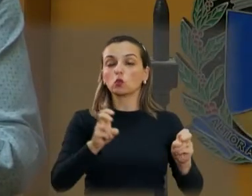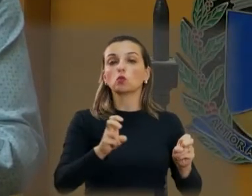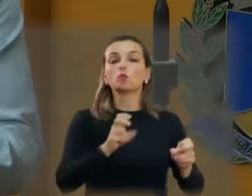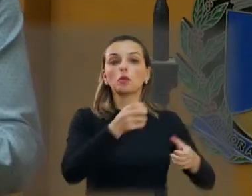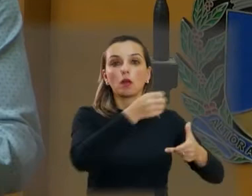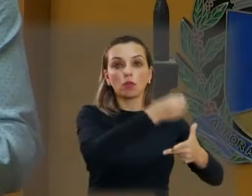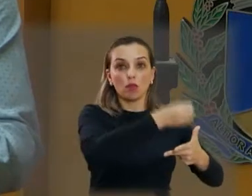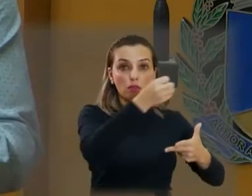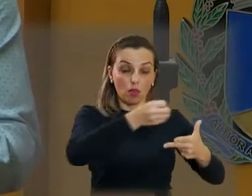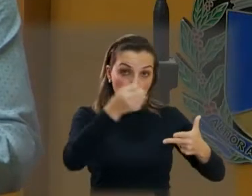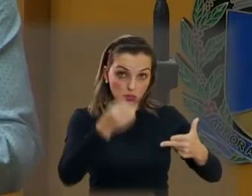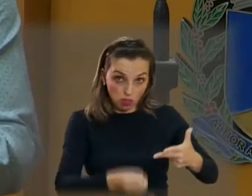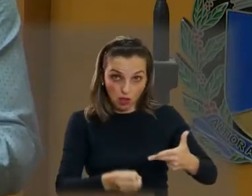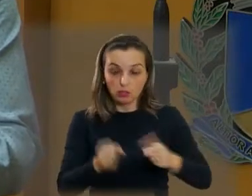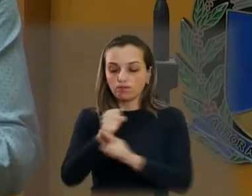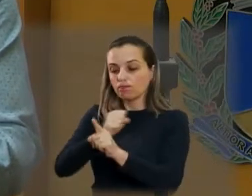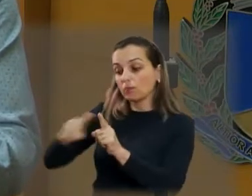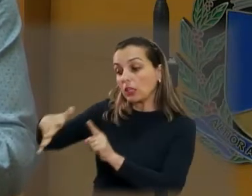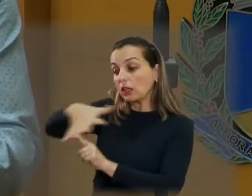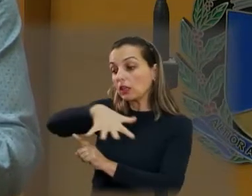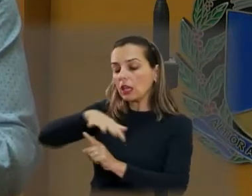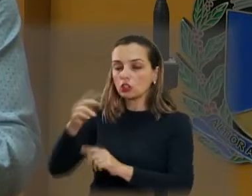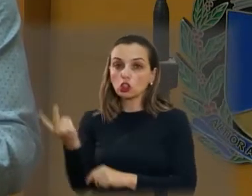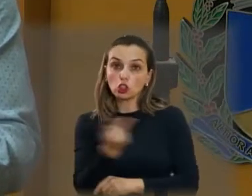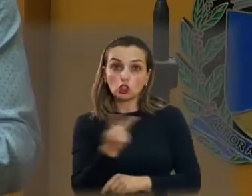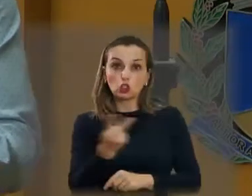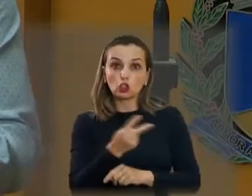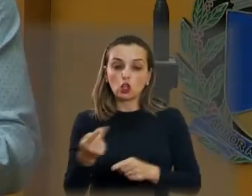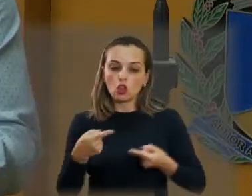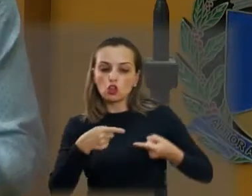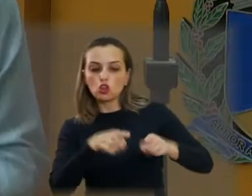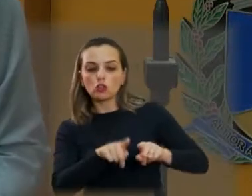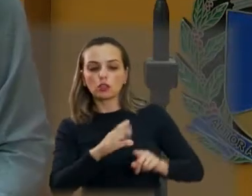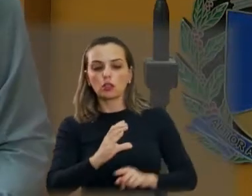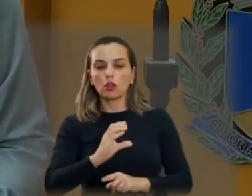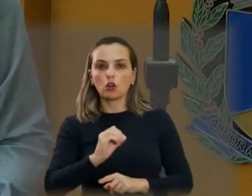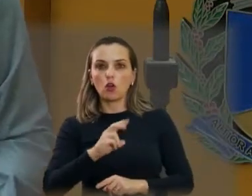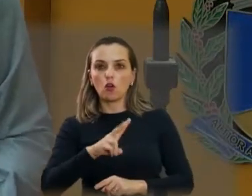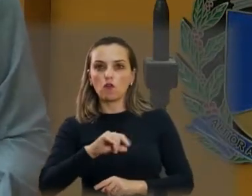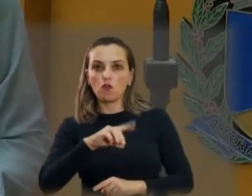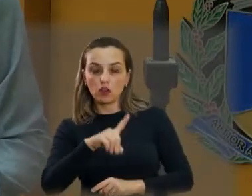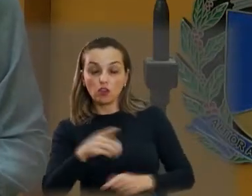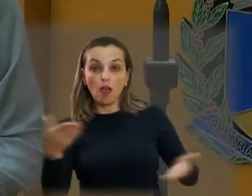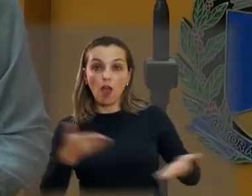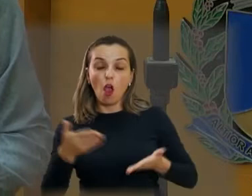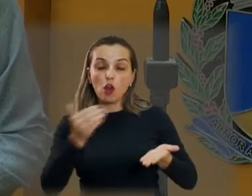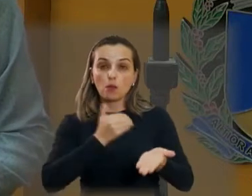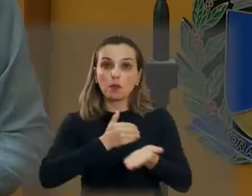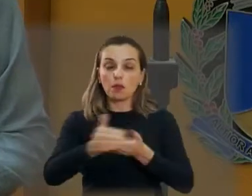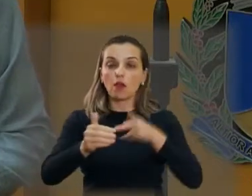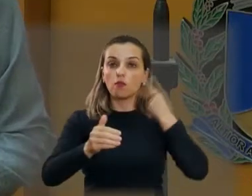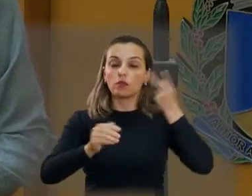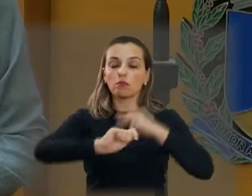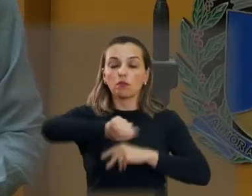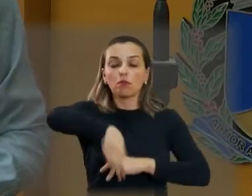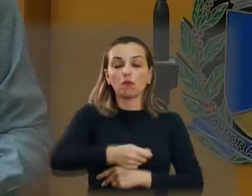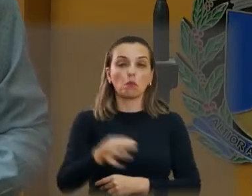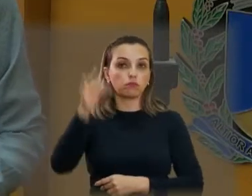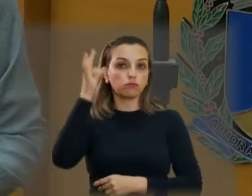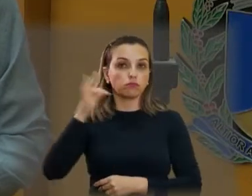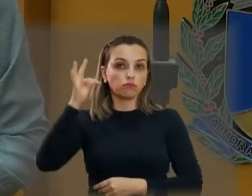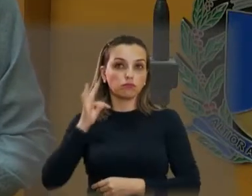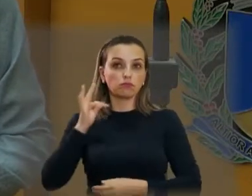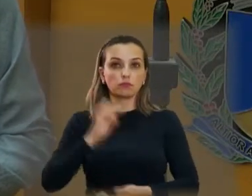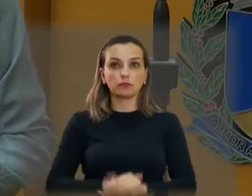Vida, os poderes e a sociedade no combate ao Covid-19, com a palavra vereadora Tainara